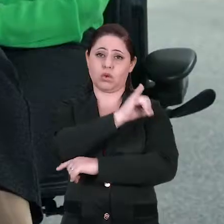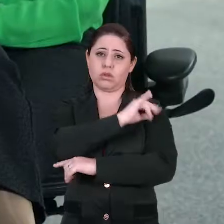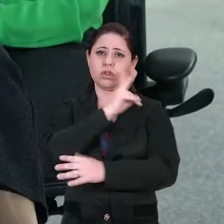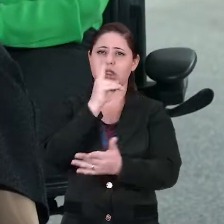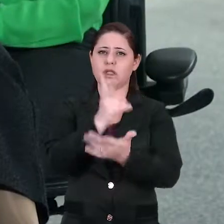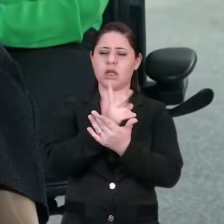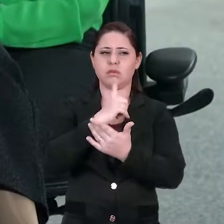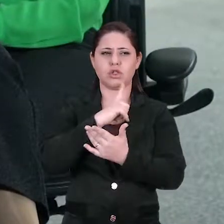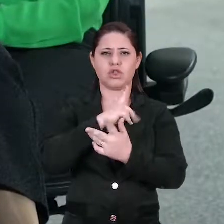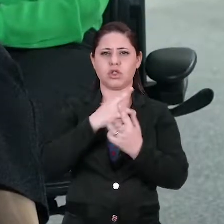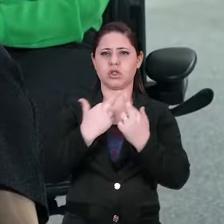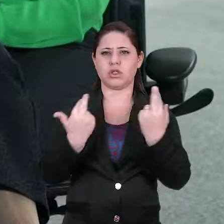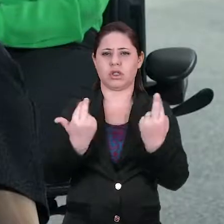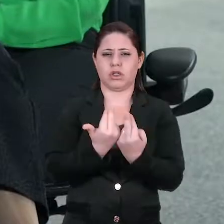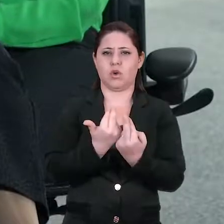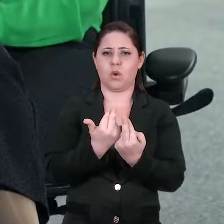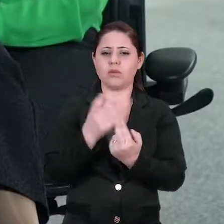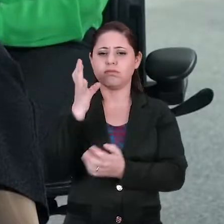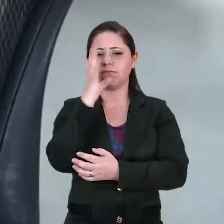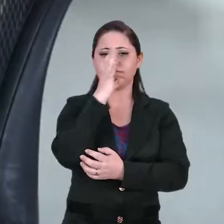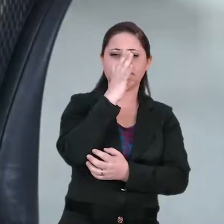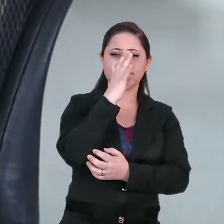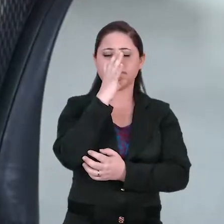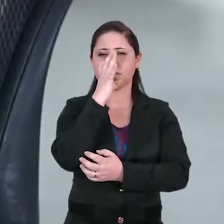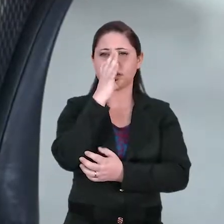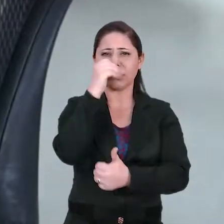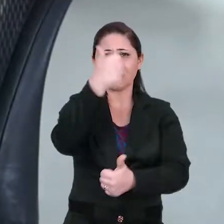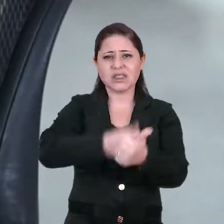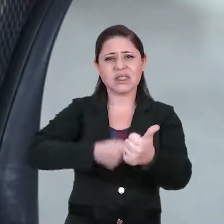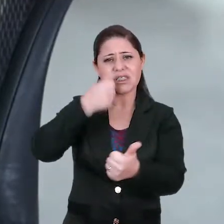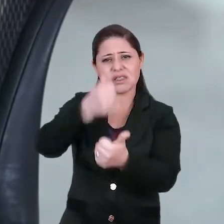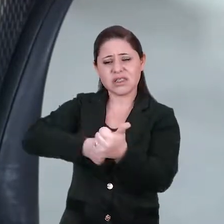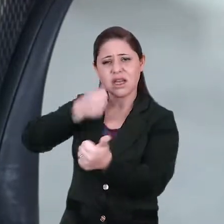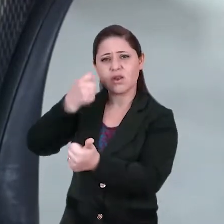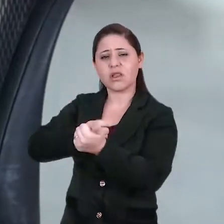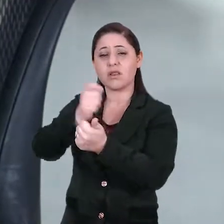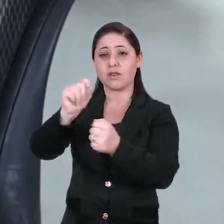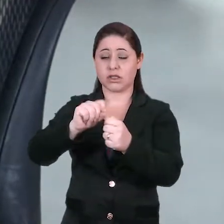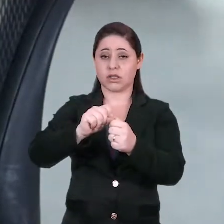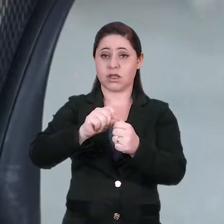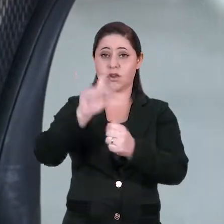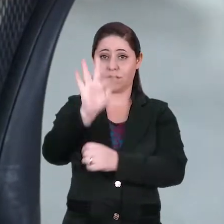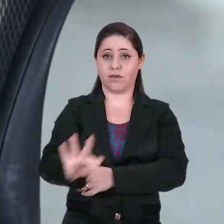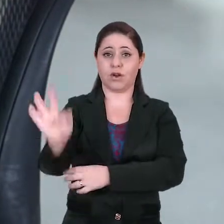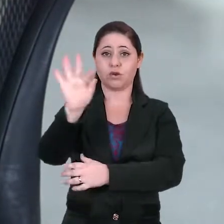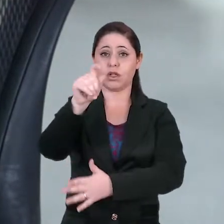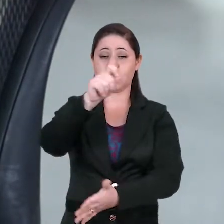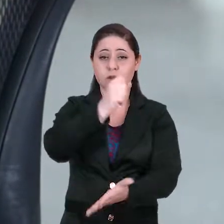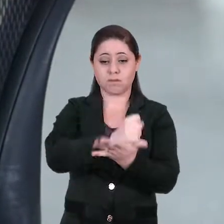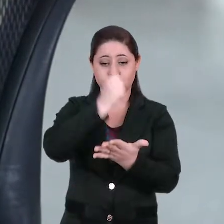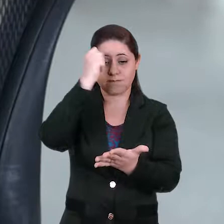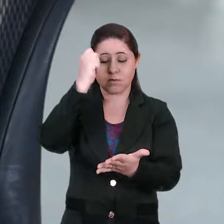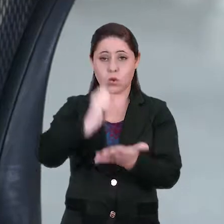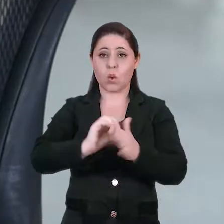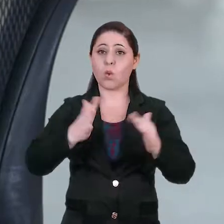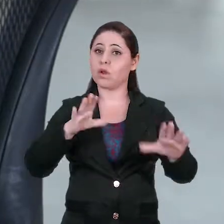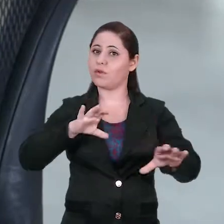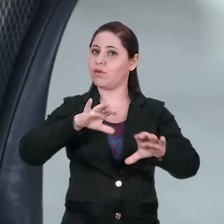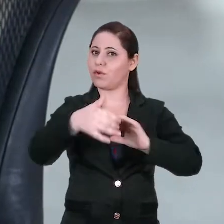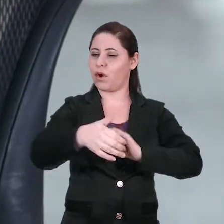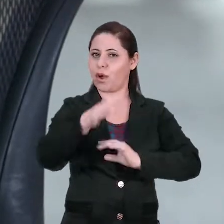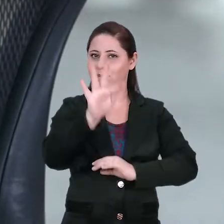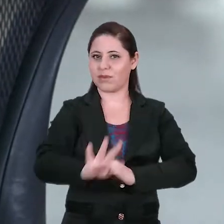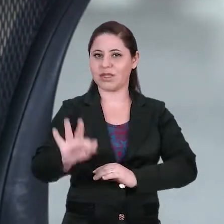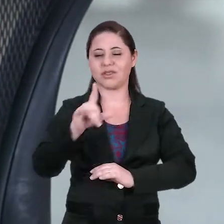ao Rio todas as vezes que tinha sessão, para acompanhar e tentar fazer com que a nossa faculdade fosse reconhecida. E quando a gente